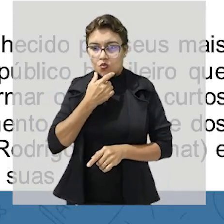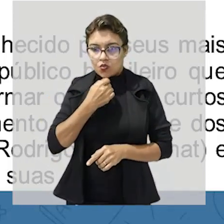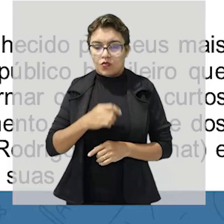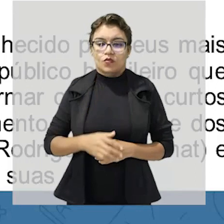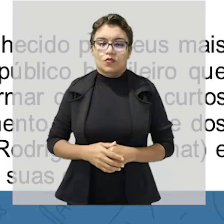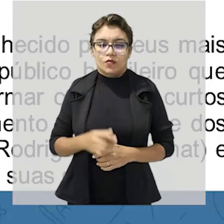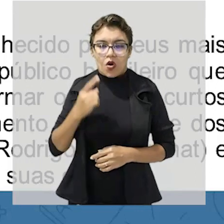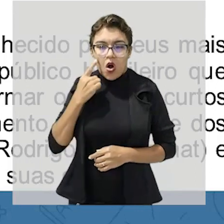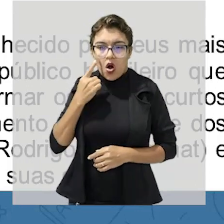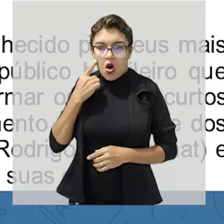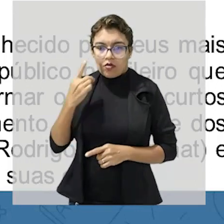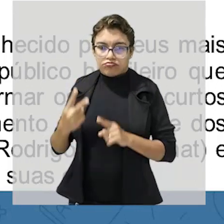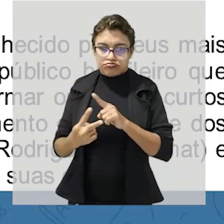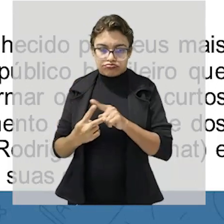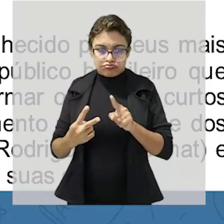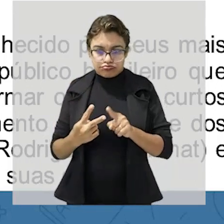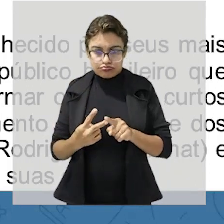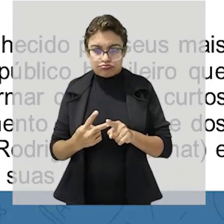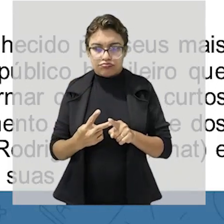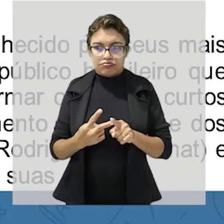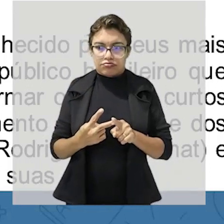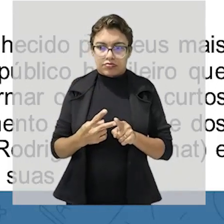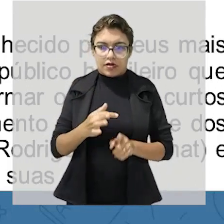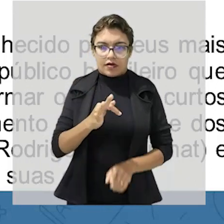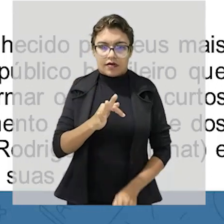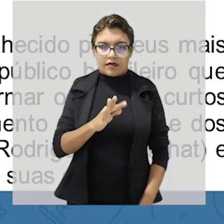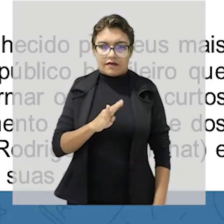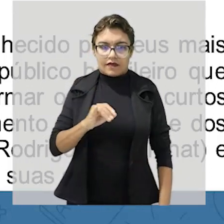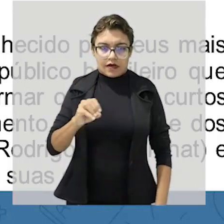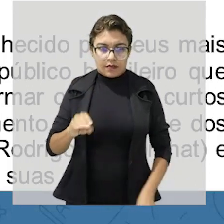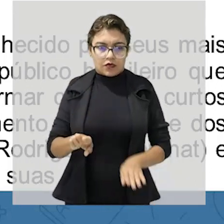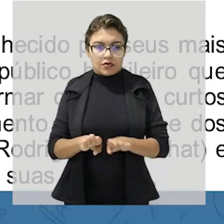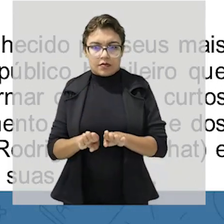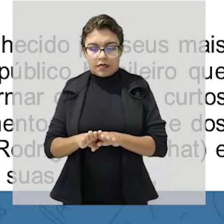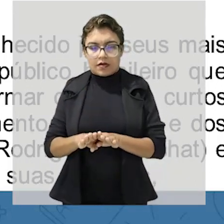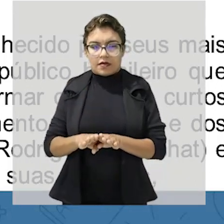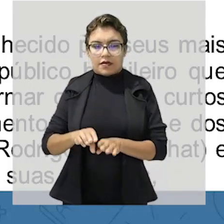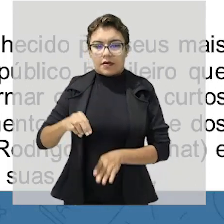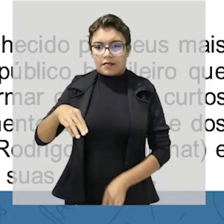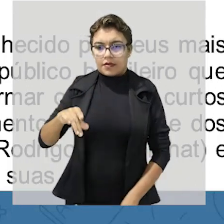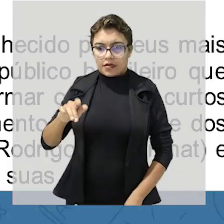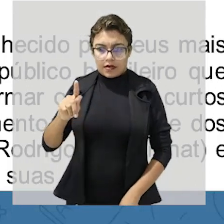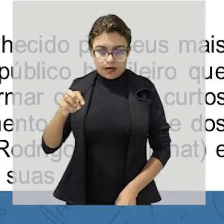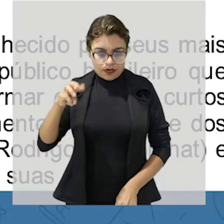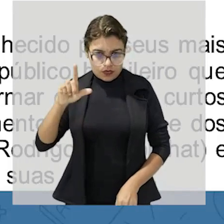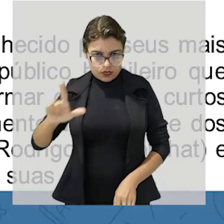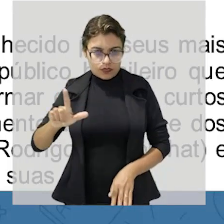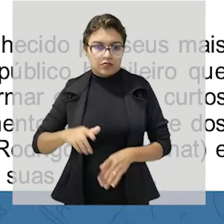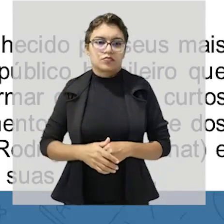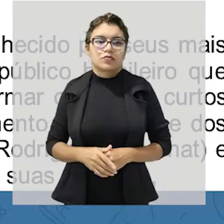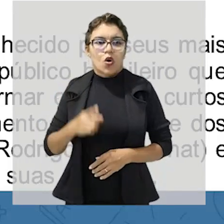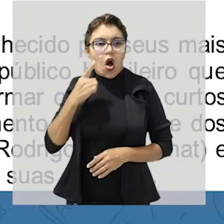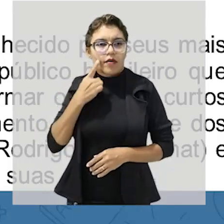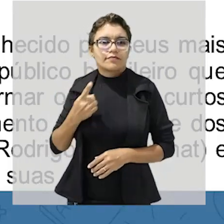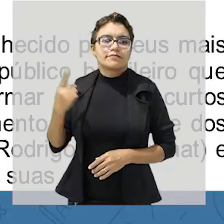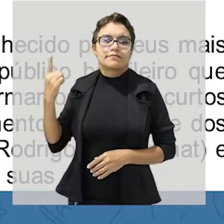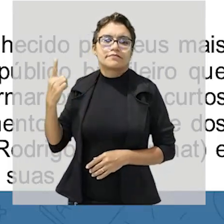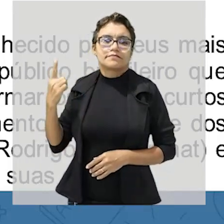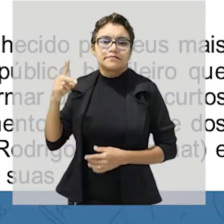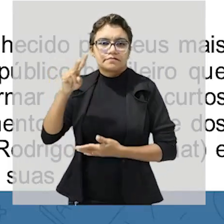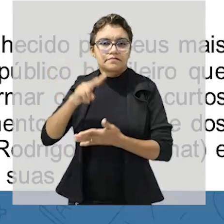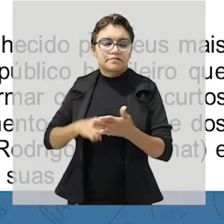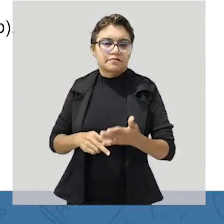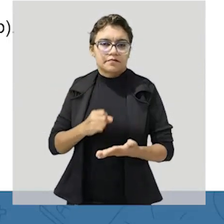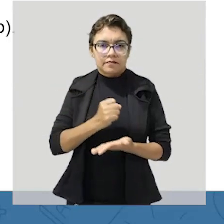grupo humorístico Porta dos Fundos, conhecido por seus mais de 2 milhões de assinantes no YouTube, estreou para o público brasileiro que curte as